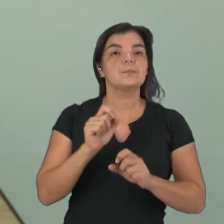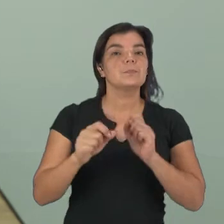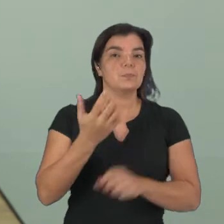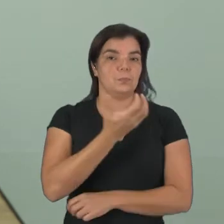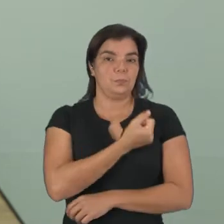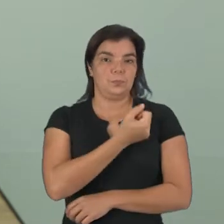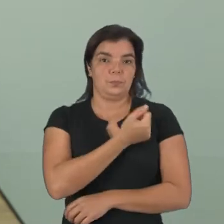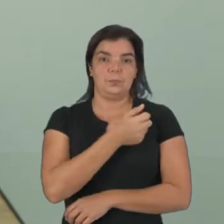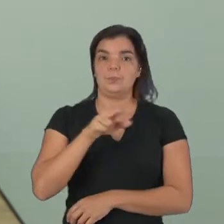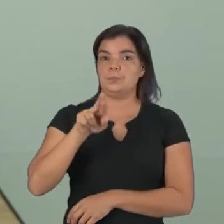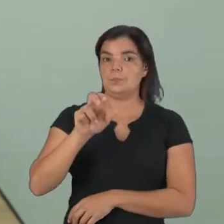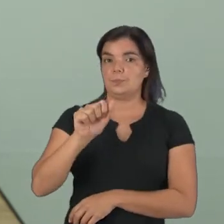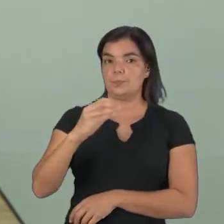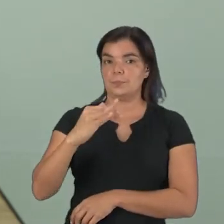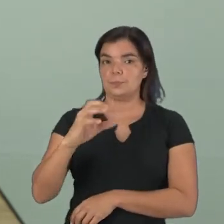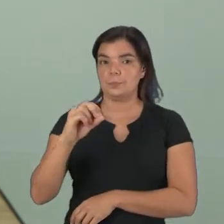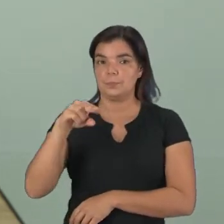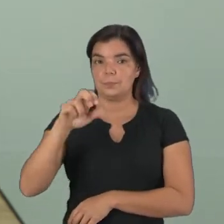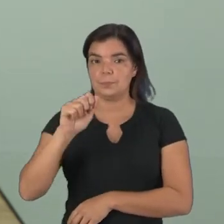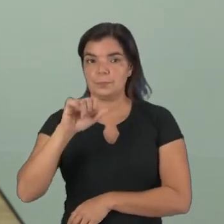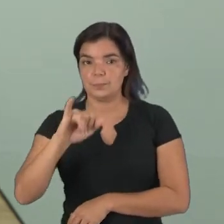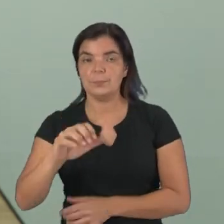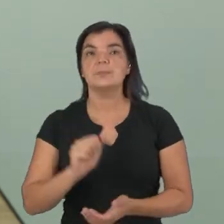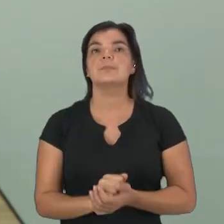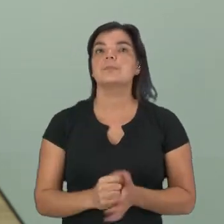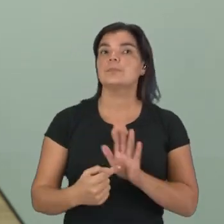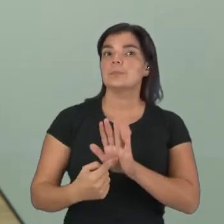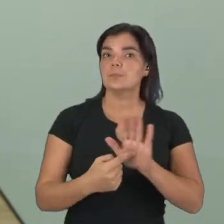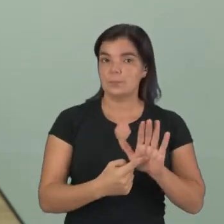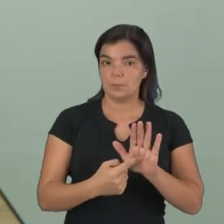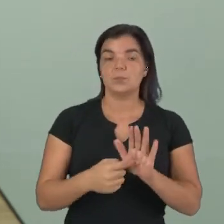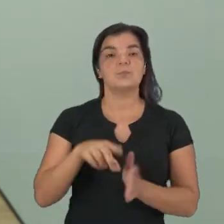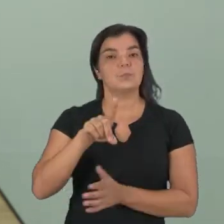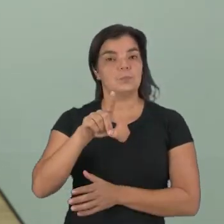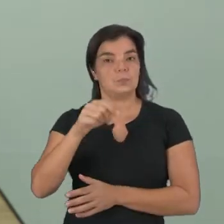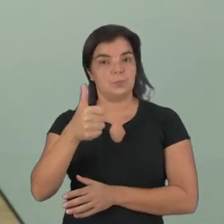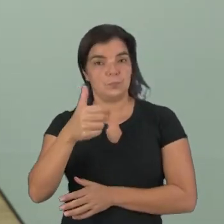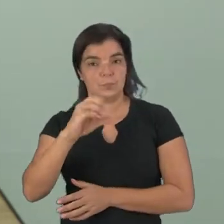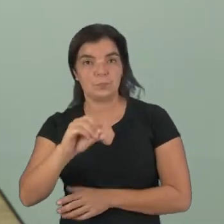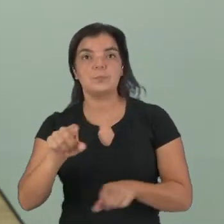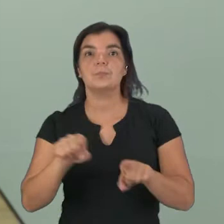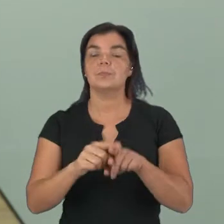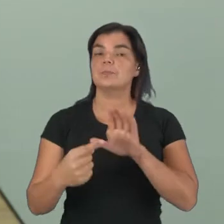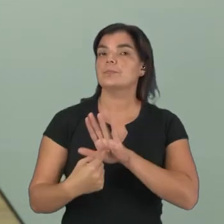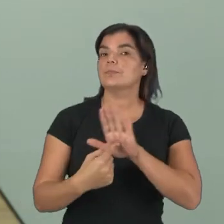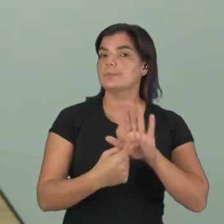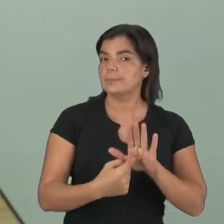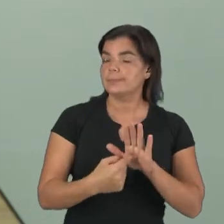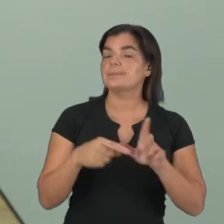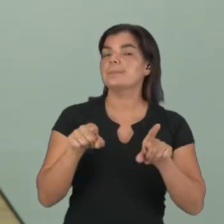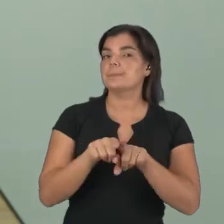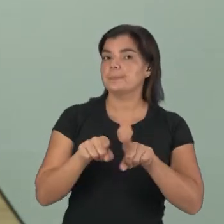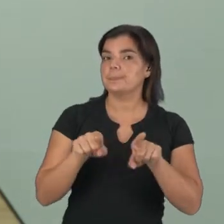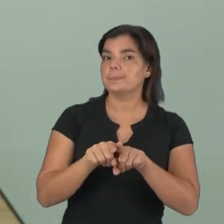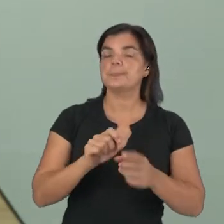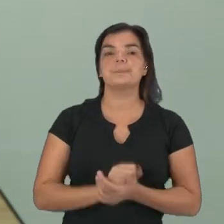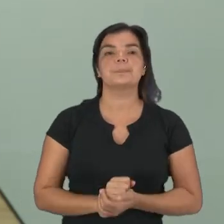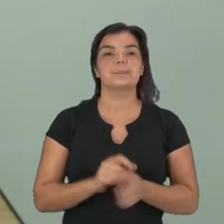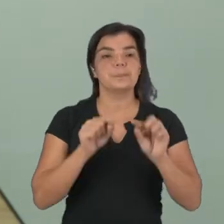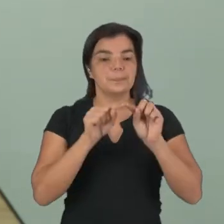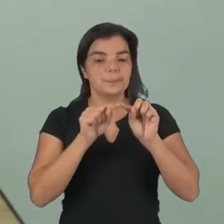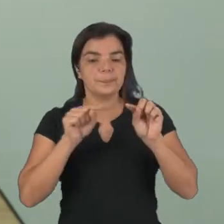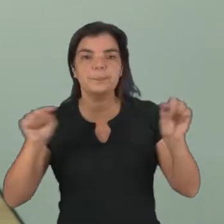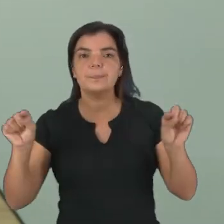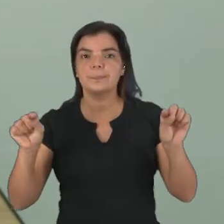números racionais expressos na forma decimal e suas representações também em reta